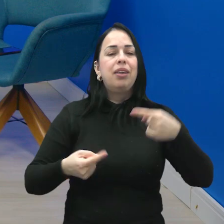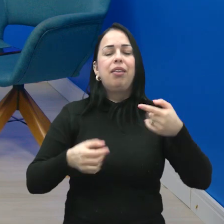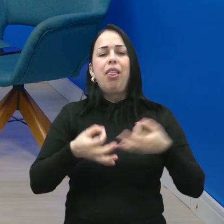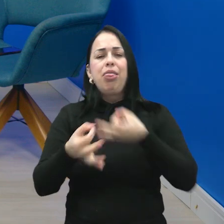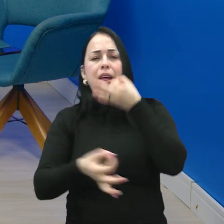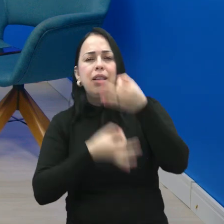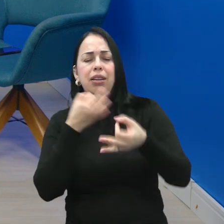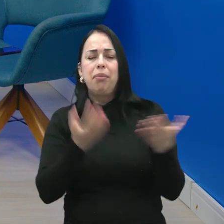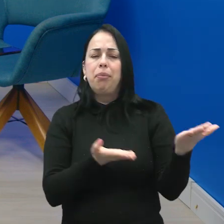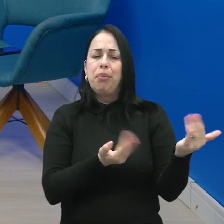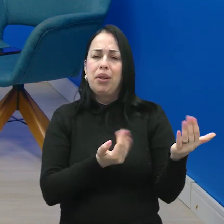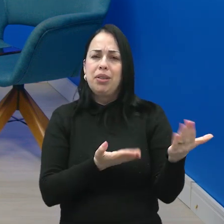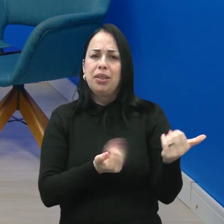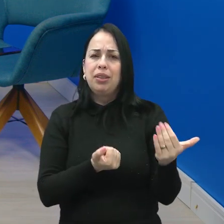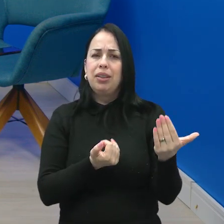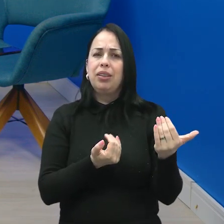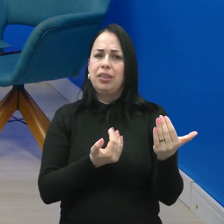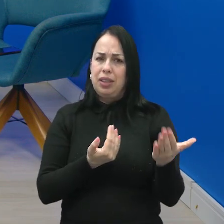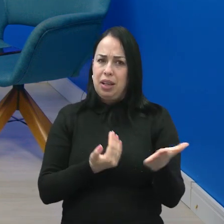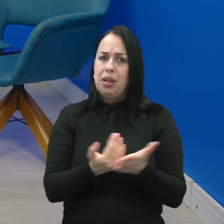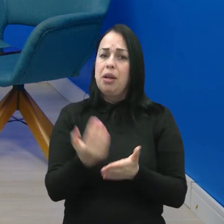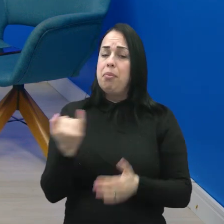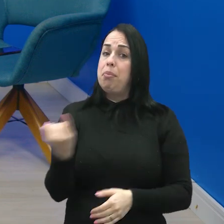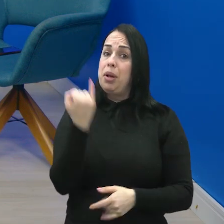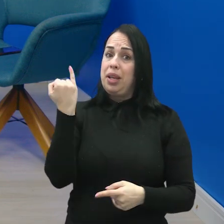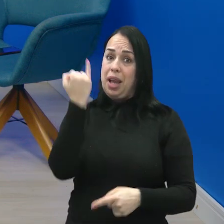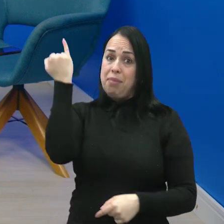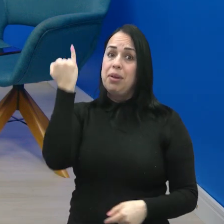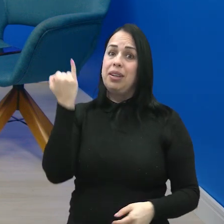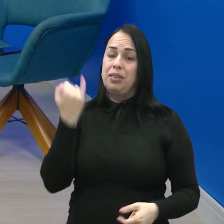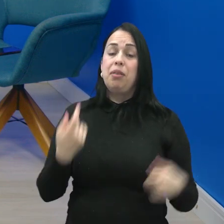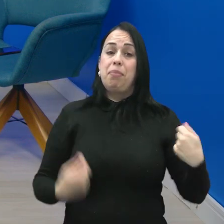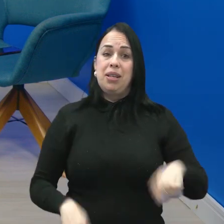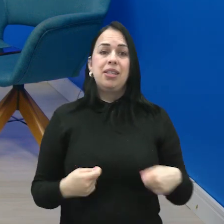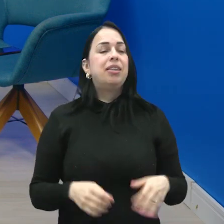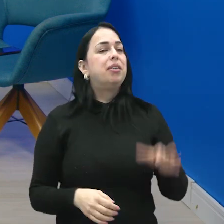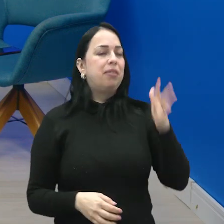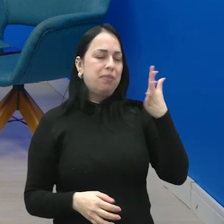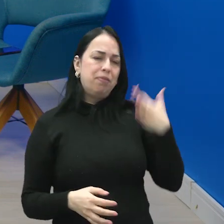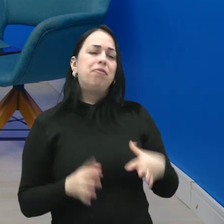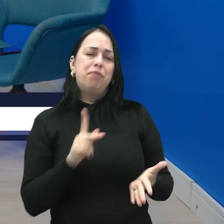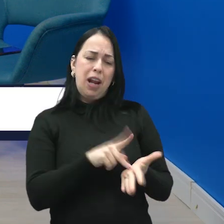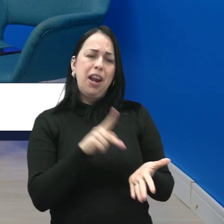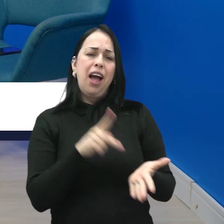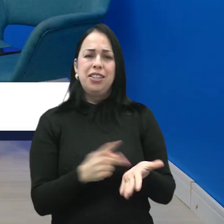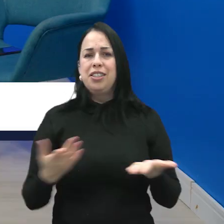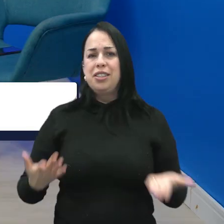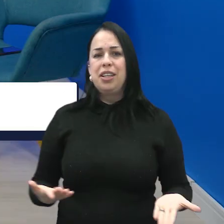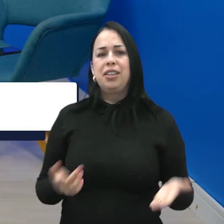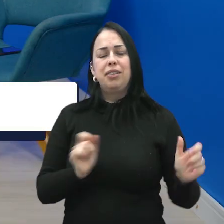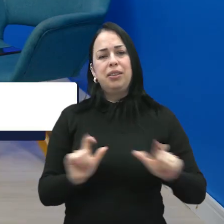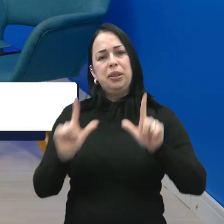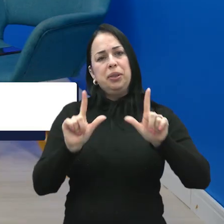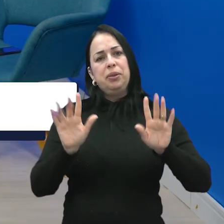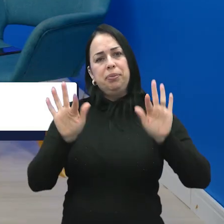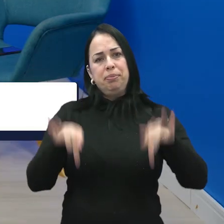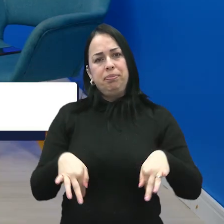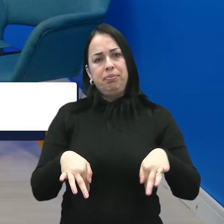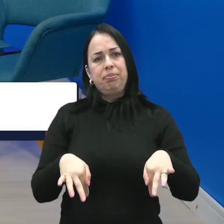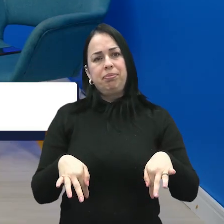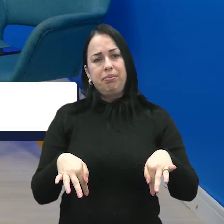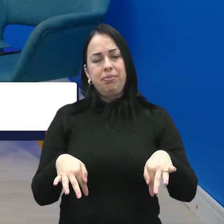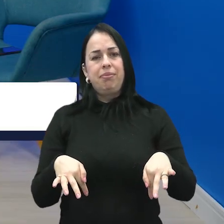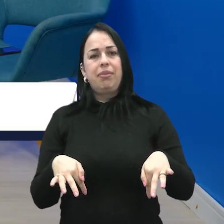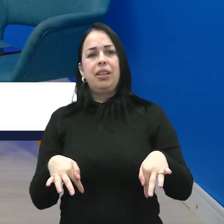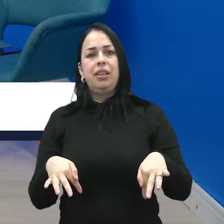Passem a nessa participar disso. nova juventude, pessoal que está vindo por aí, porque é importante, a gente vai precisar. Sem dúvida. Bom, gente, termina por aqui o